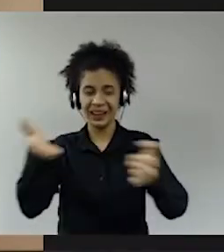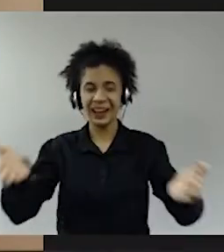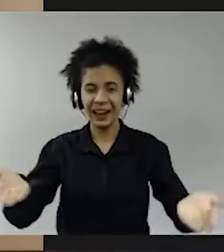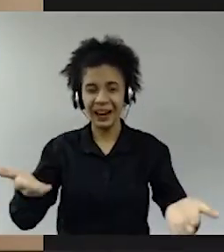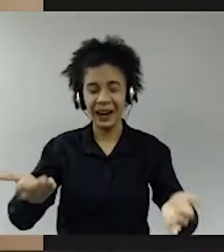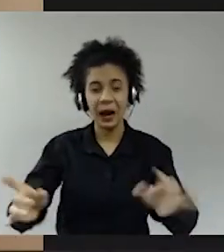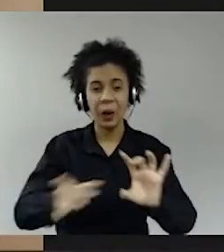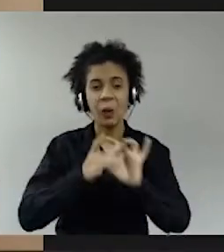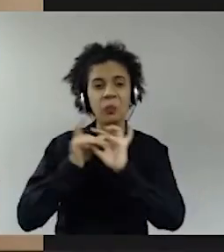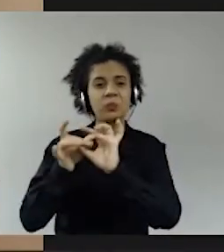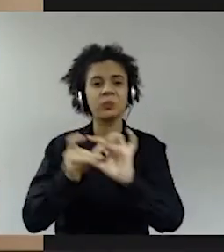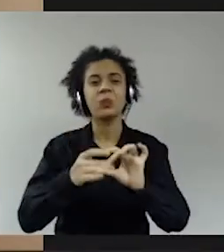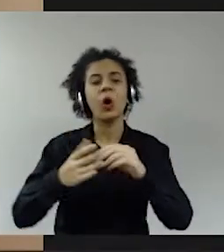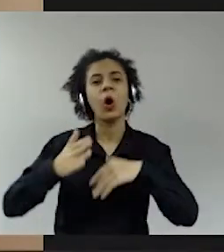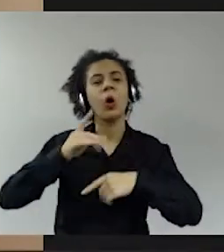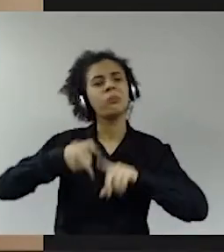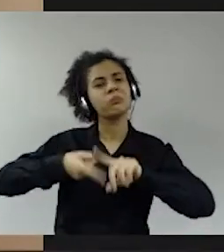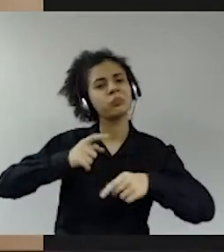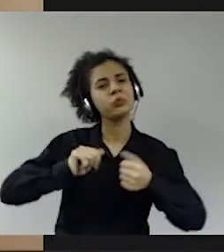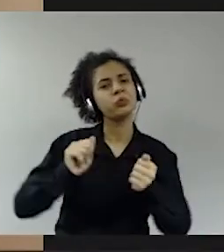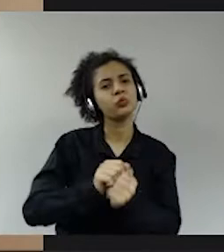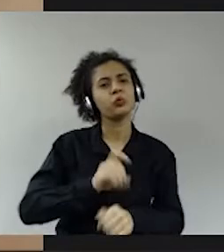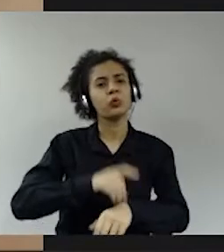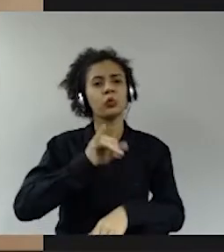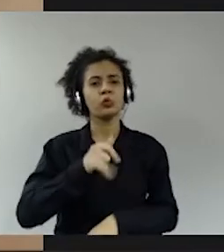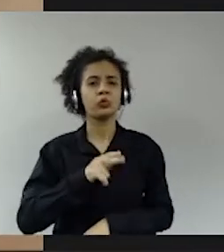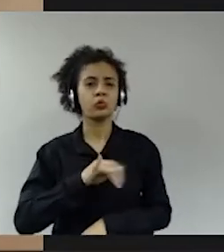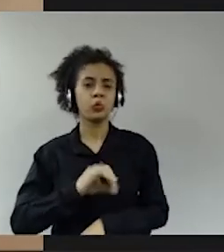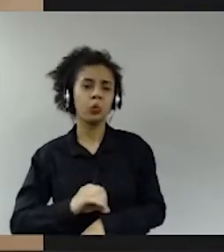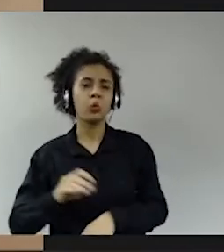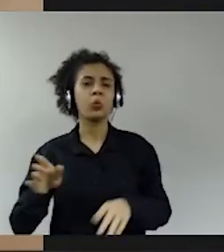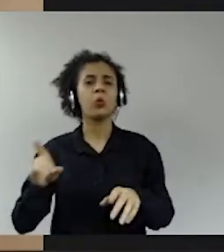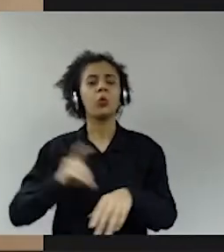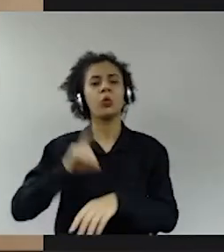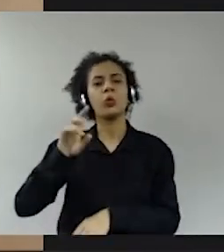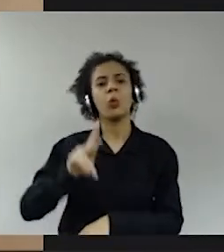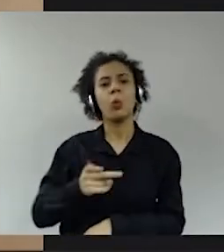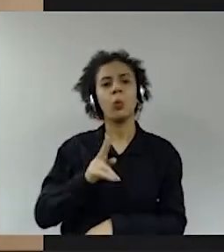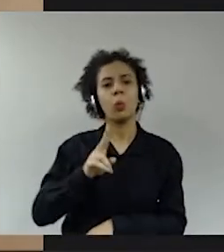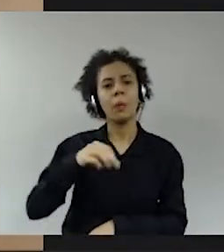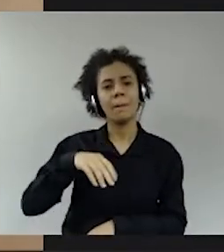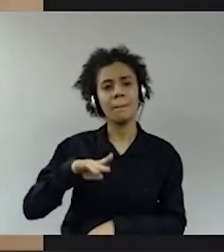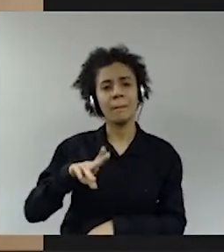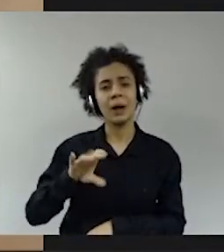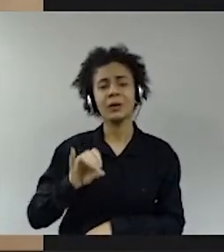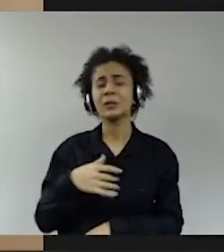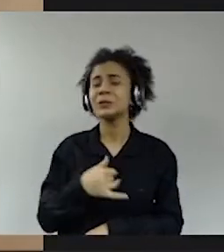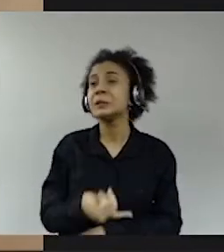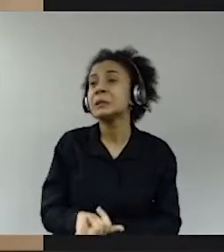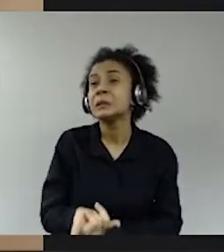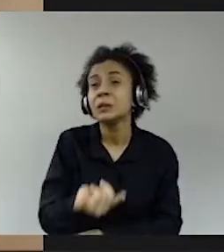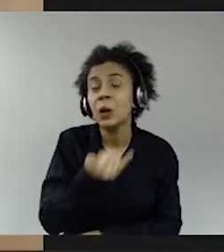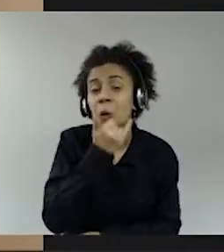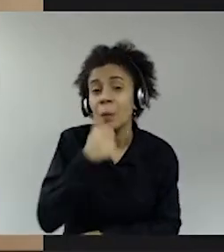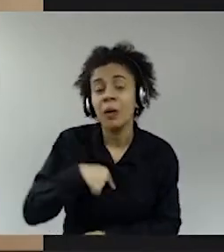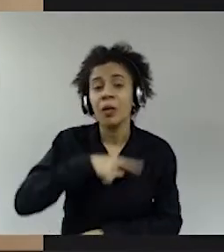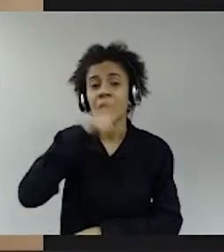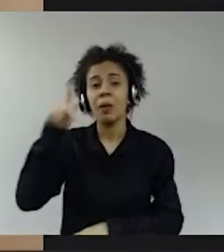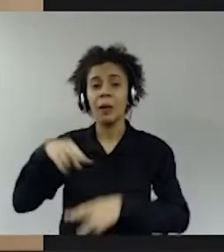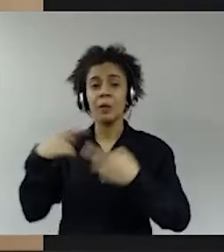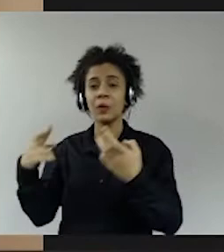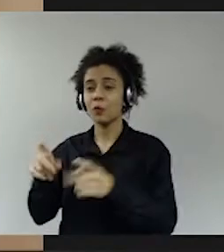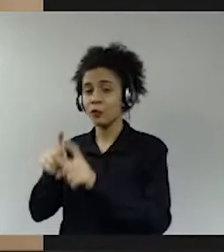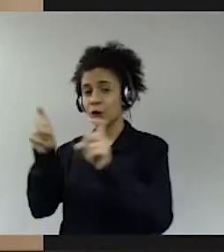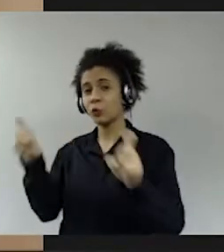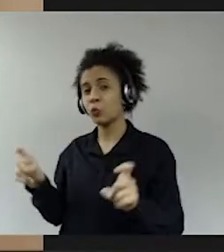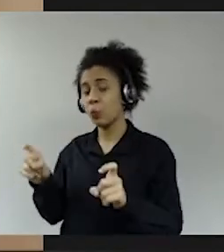conversando aqui, neste momento, com o doutor Júlio César, o doutor Humberto. Peço mil desculpas, eu estava aqui no plenário virtual, não